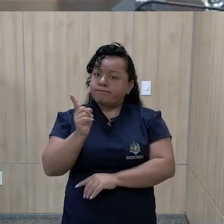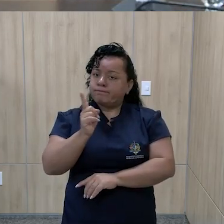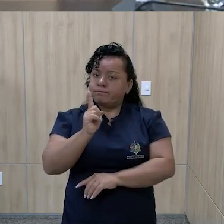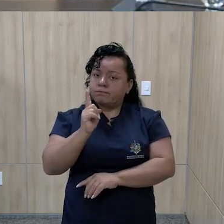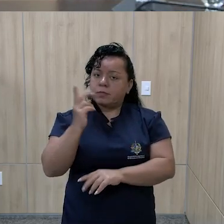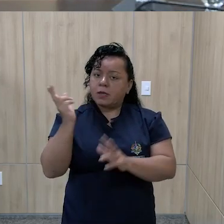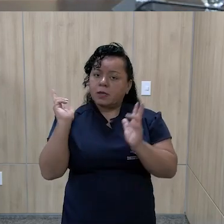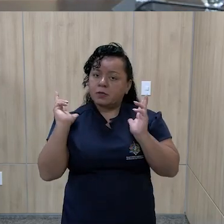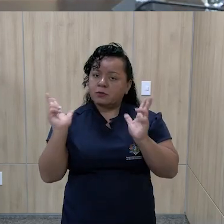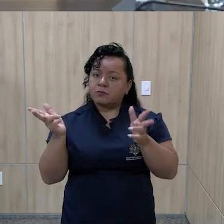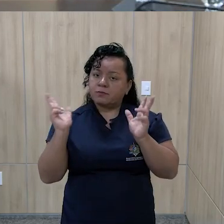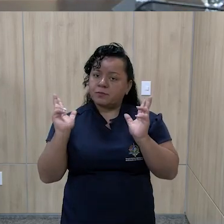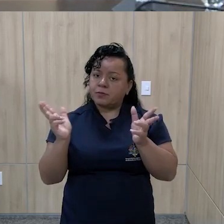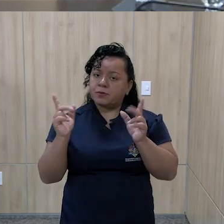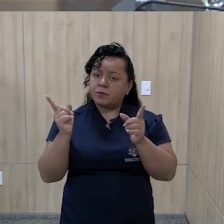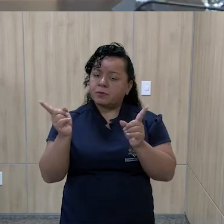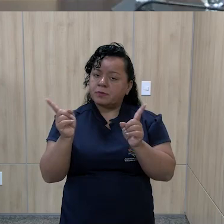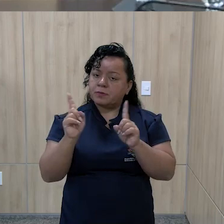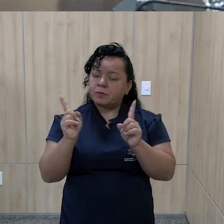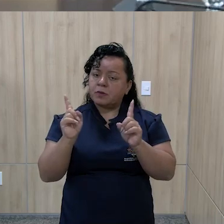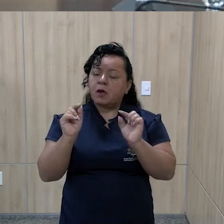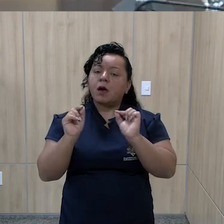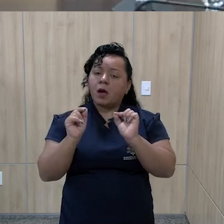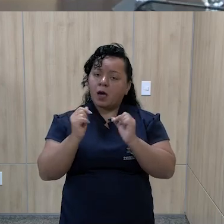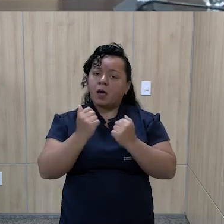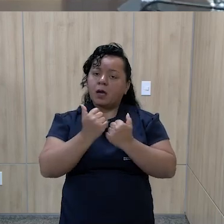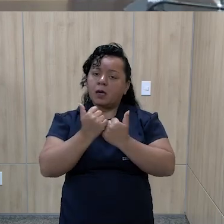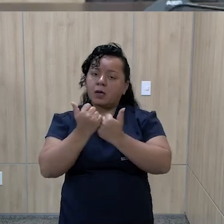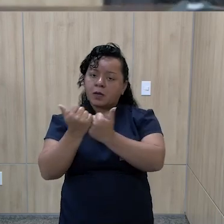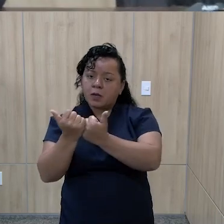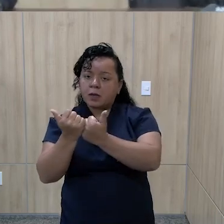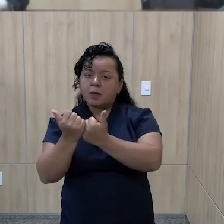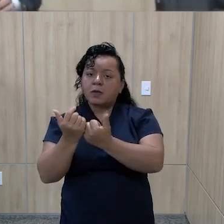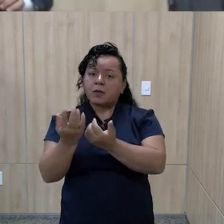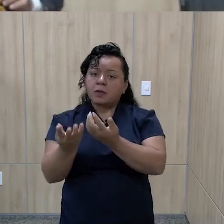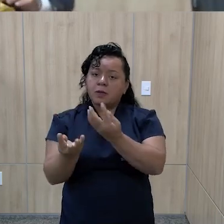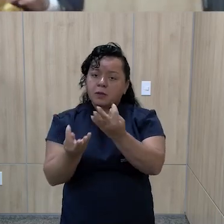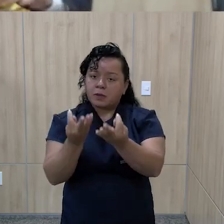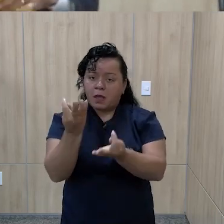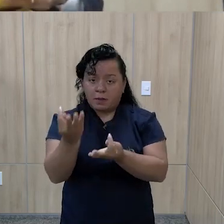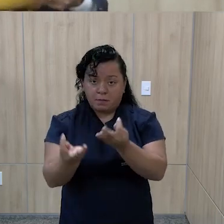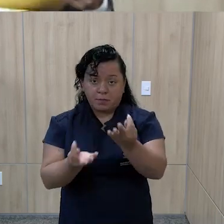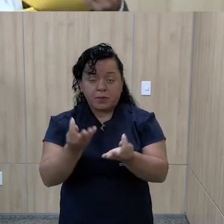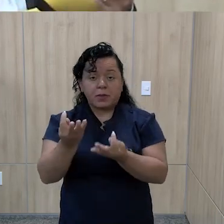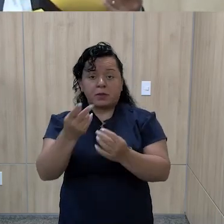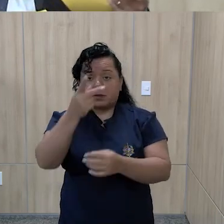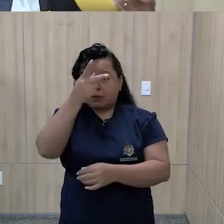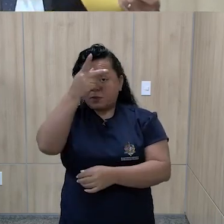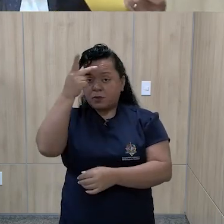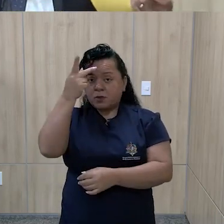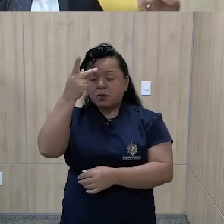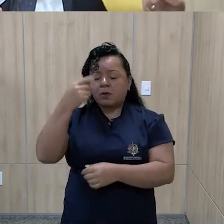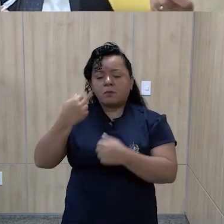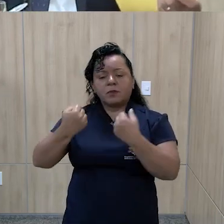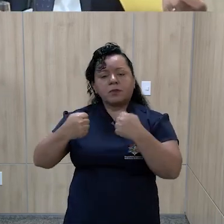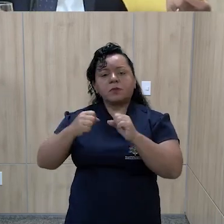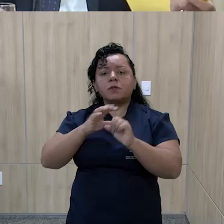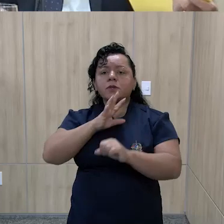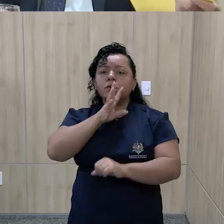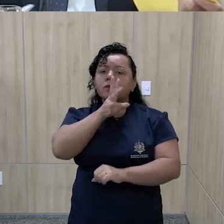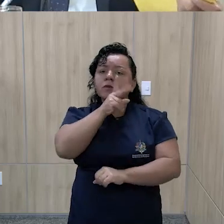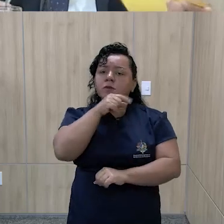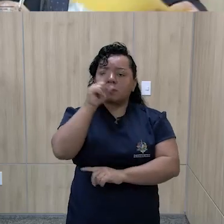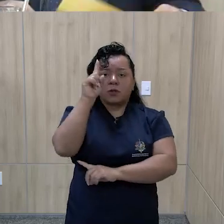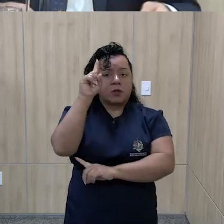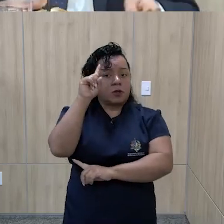para diversão ou a coisa não são cães de assistência e de terapia pessoas que precisam desses animais